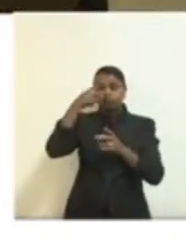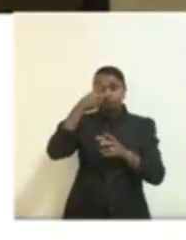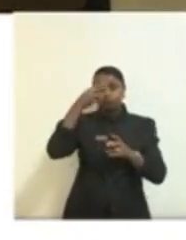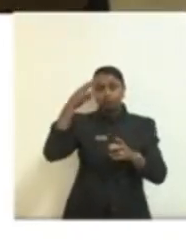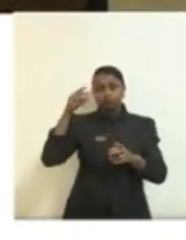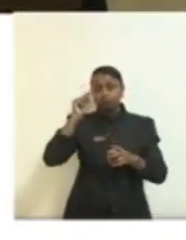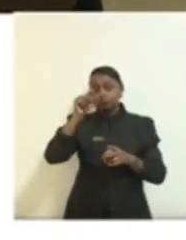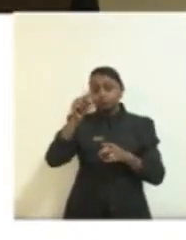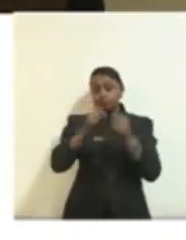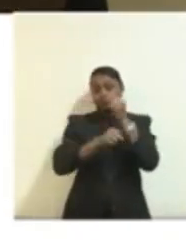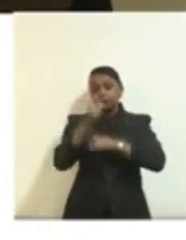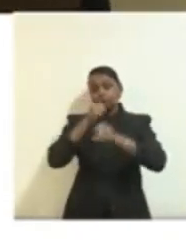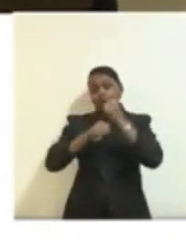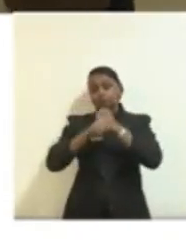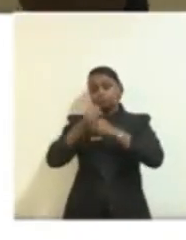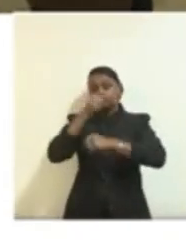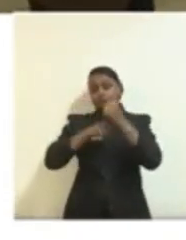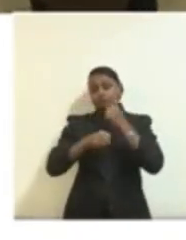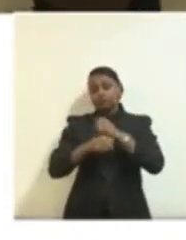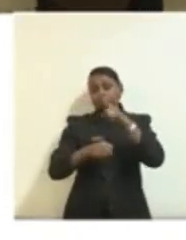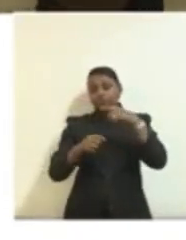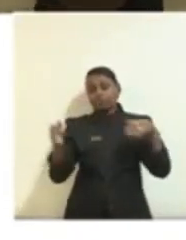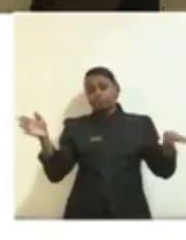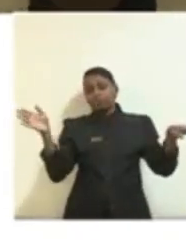até o presente. O presente aqui era o ano 2000.